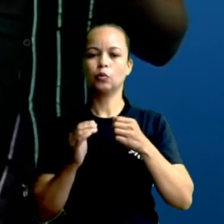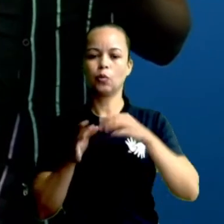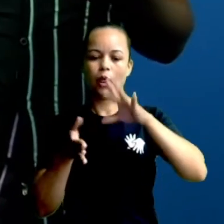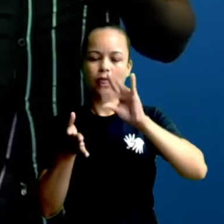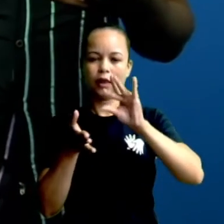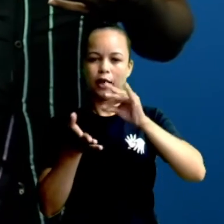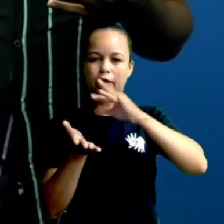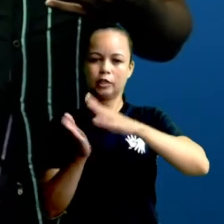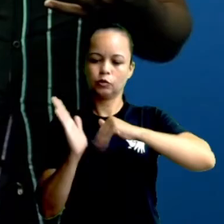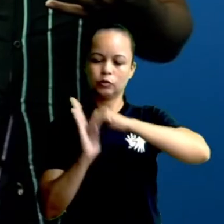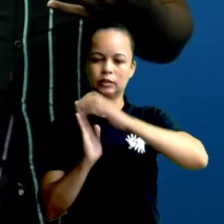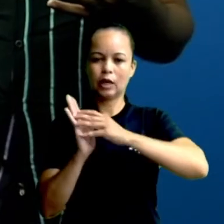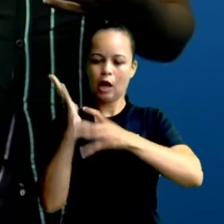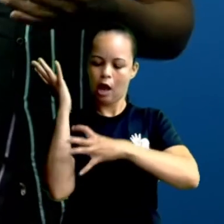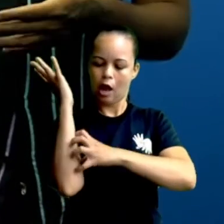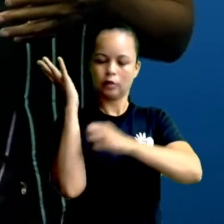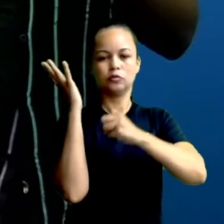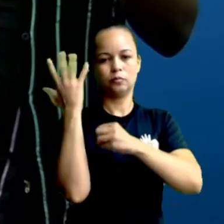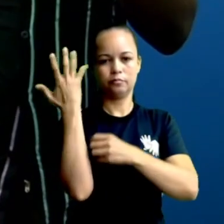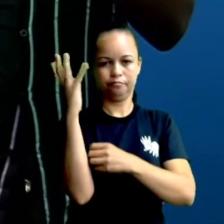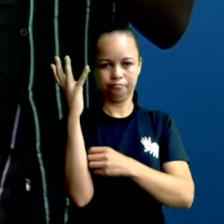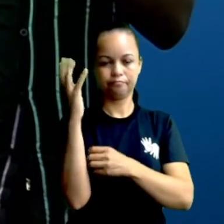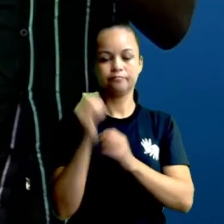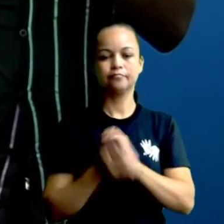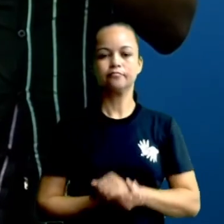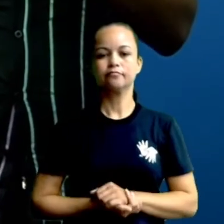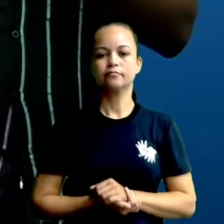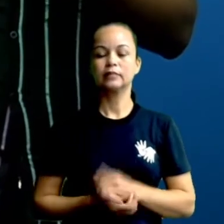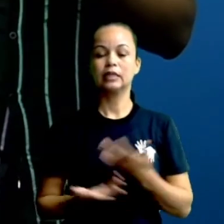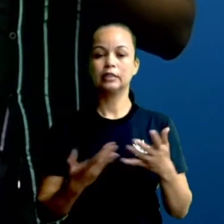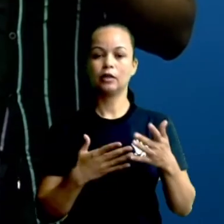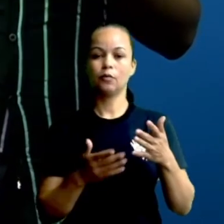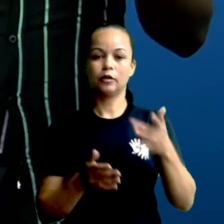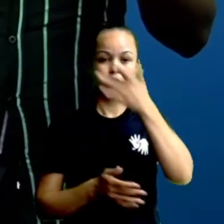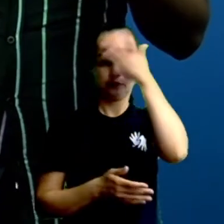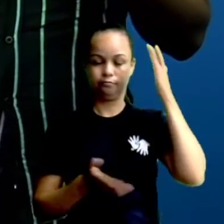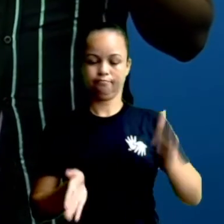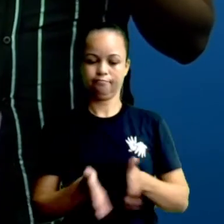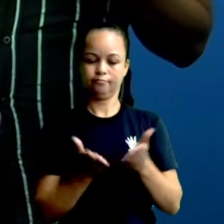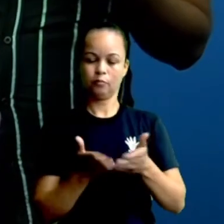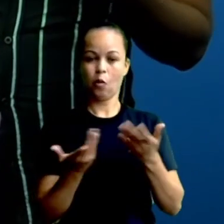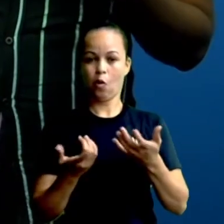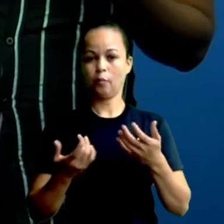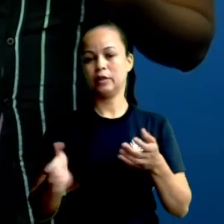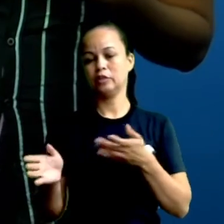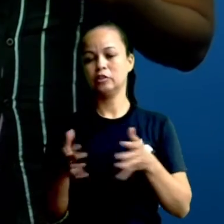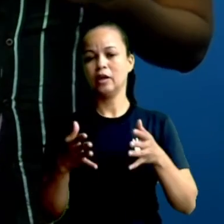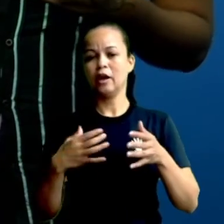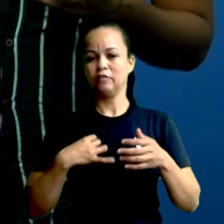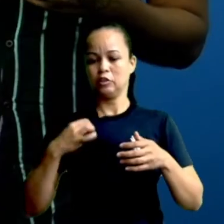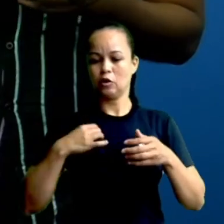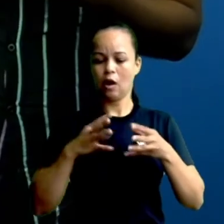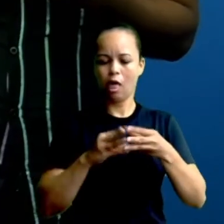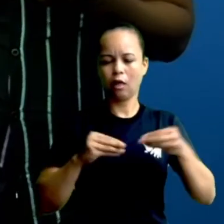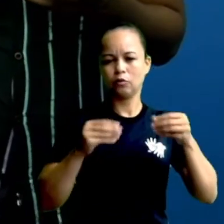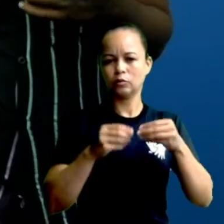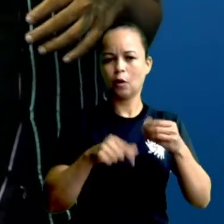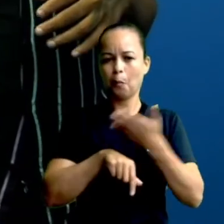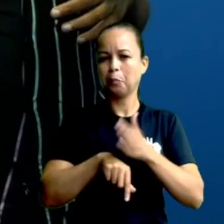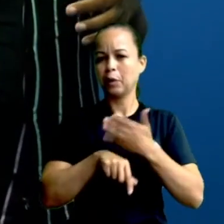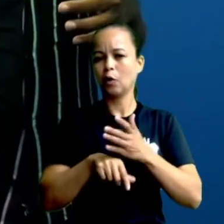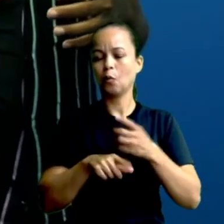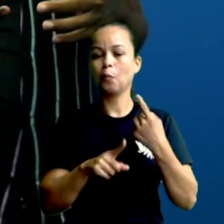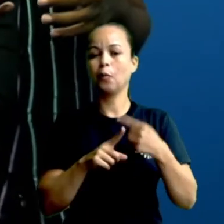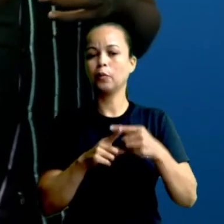né, que sai do pau-brasil. E tanto que as pessoas mais pobres na Europa, elas vestiam roupas de algodão branco, porque elas não tinham